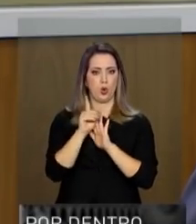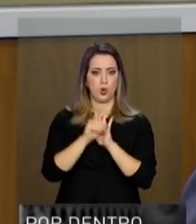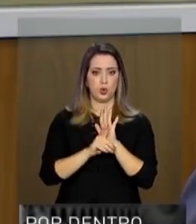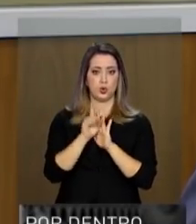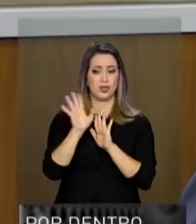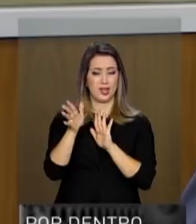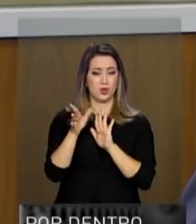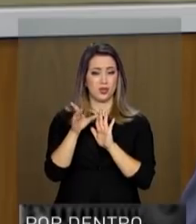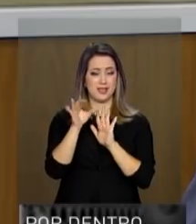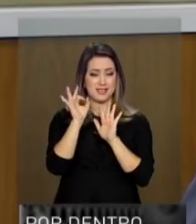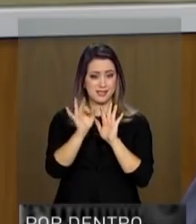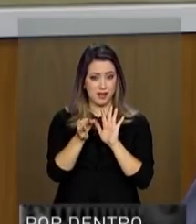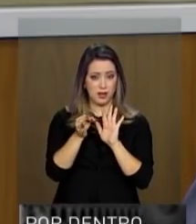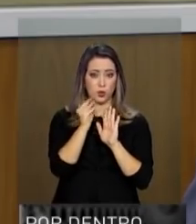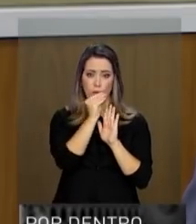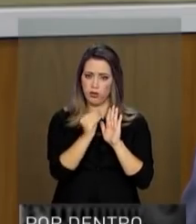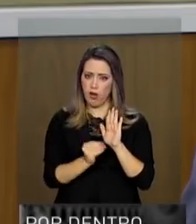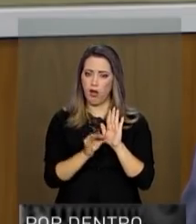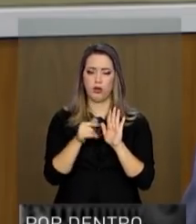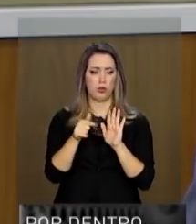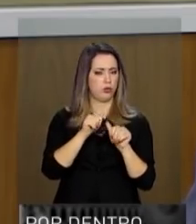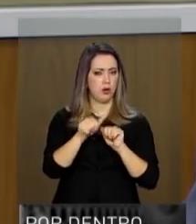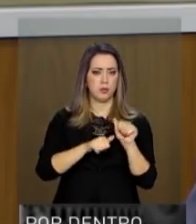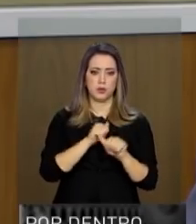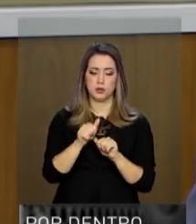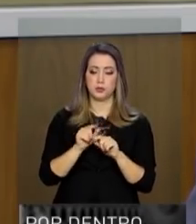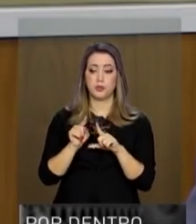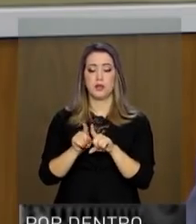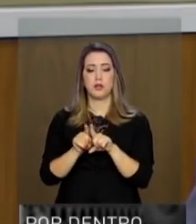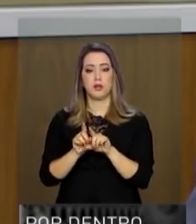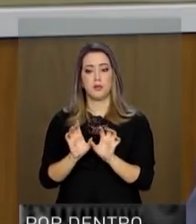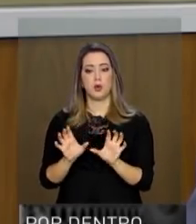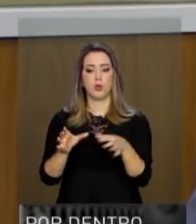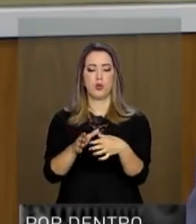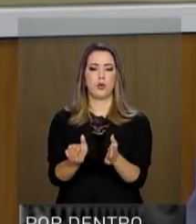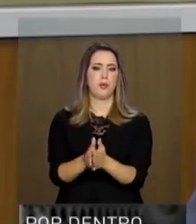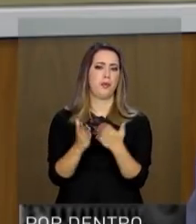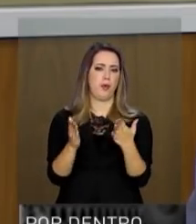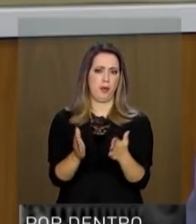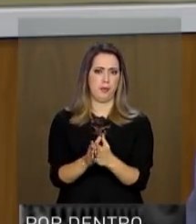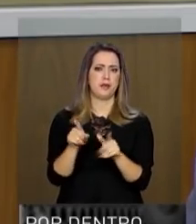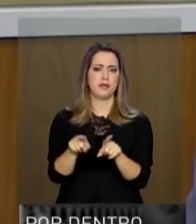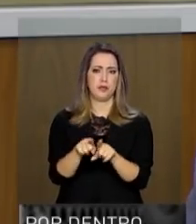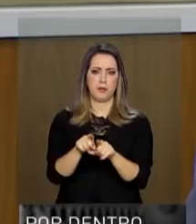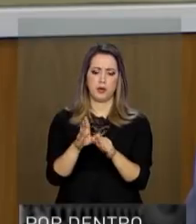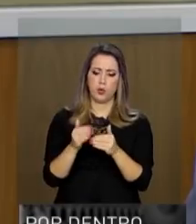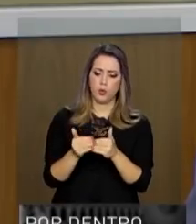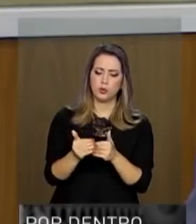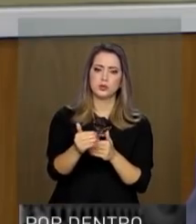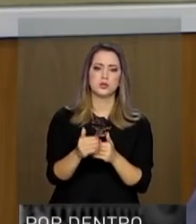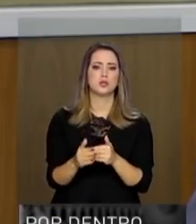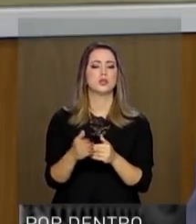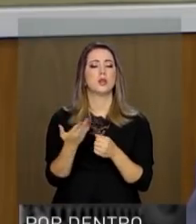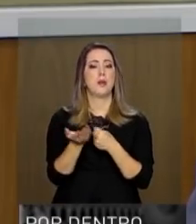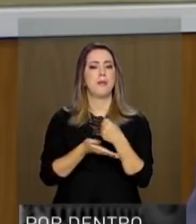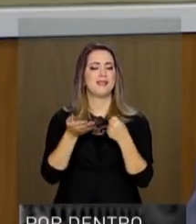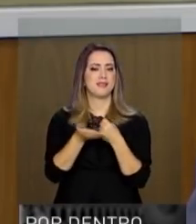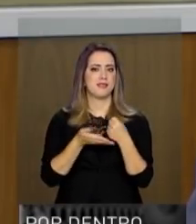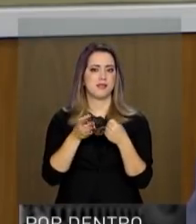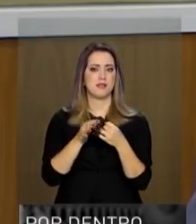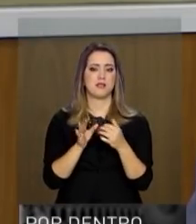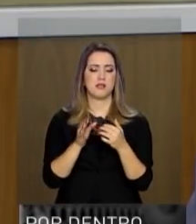a população mais carente está preservada porque o piso previdenciário do salário mínimo está mantido. Então, nenhum